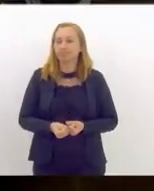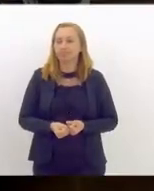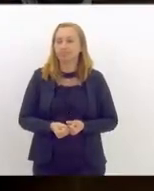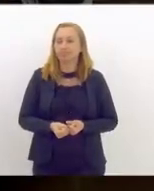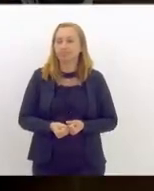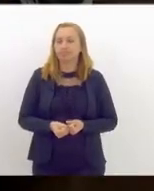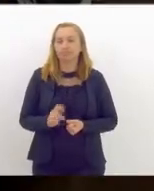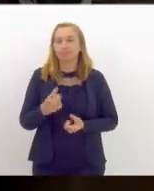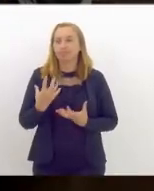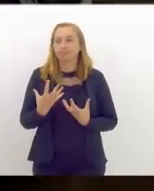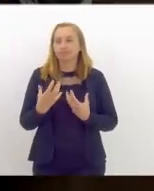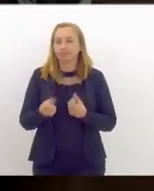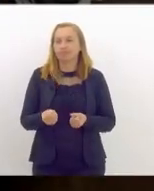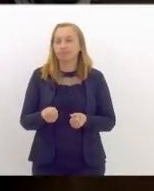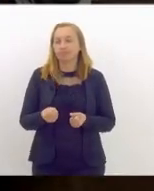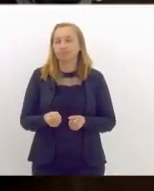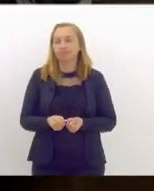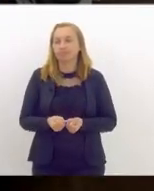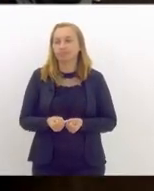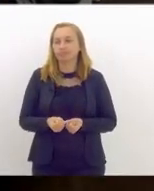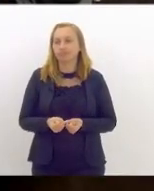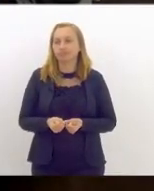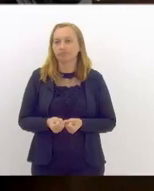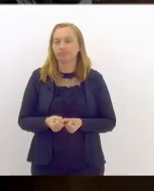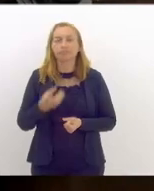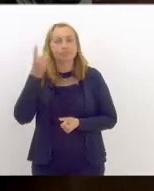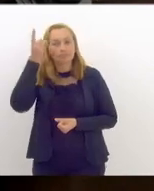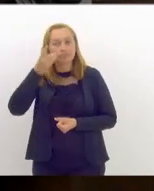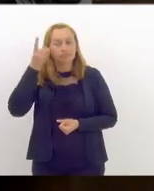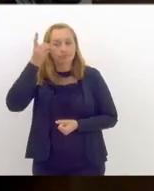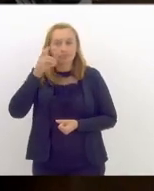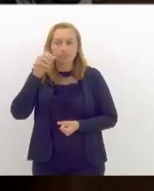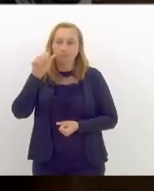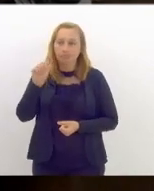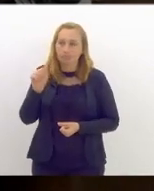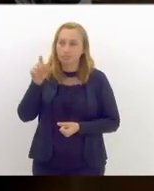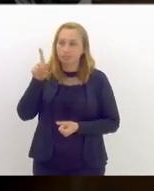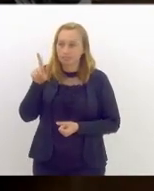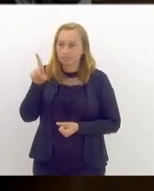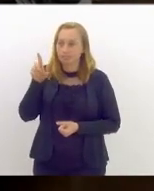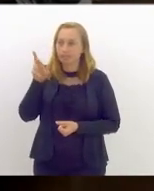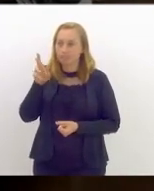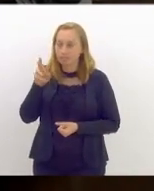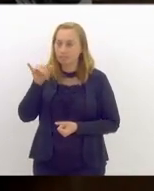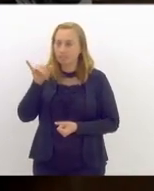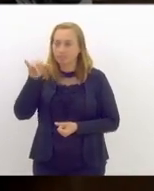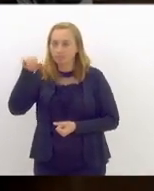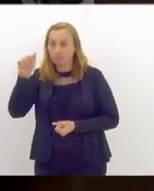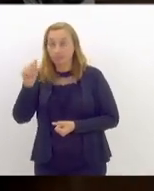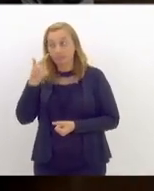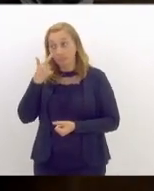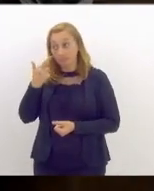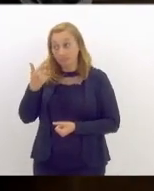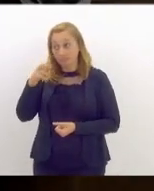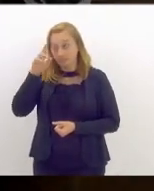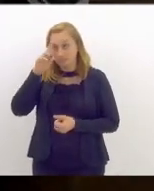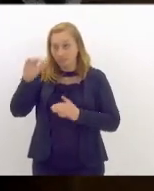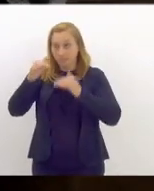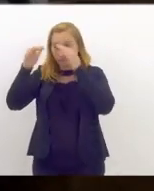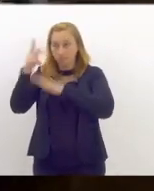discordar da deputada Adriana Baltazar veja vossa excelência